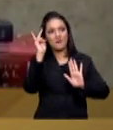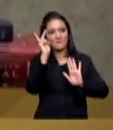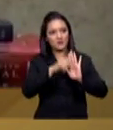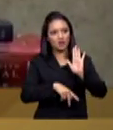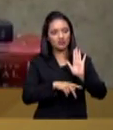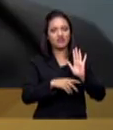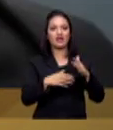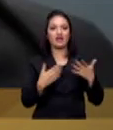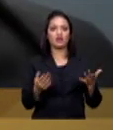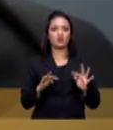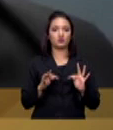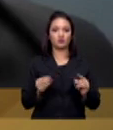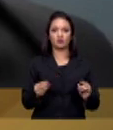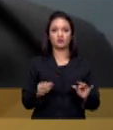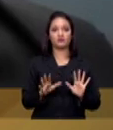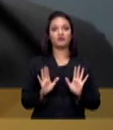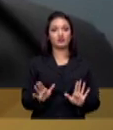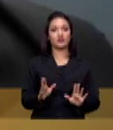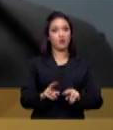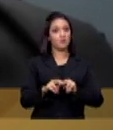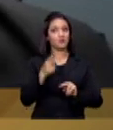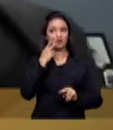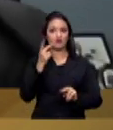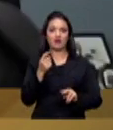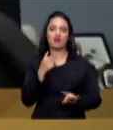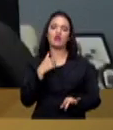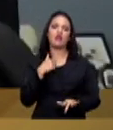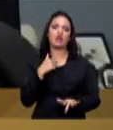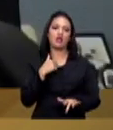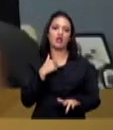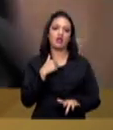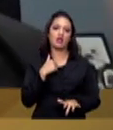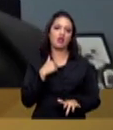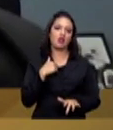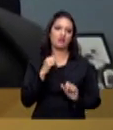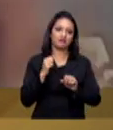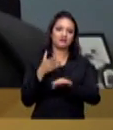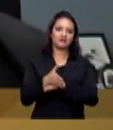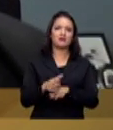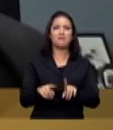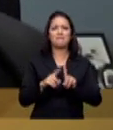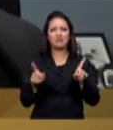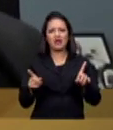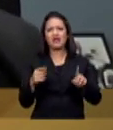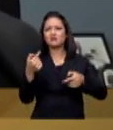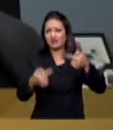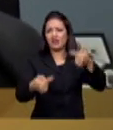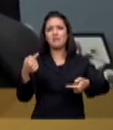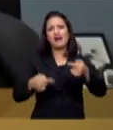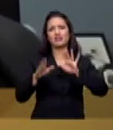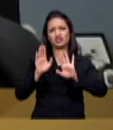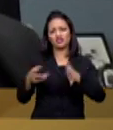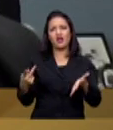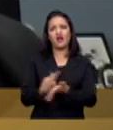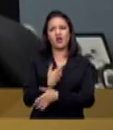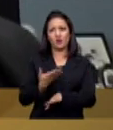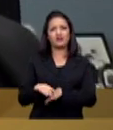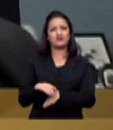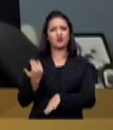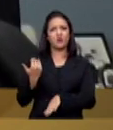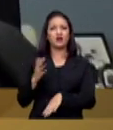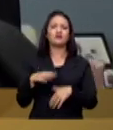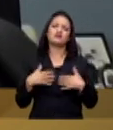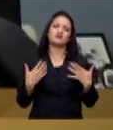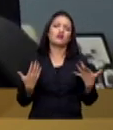aqui que não estava impedido na linha da jurisprudência do tribunal. Mas considerando o debate profundo que já se fez, né,